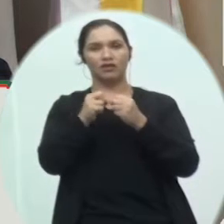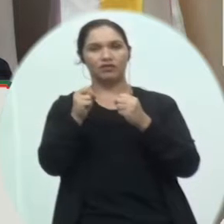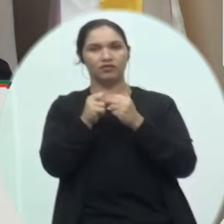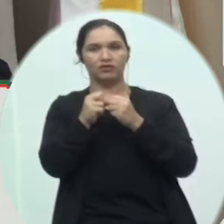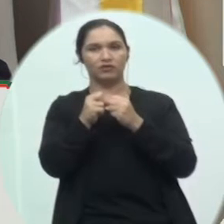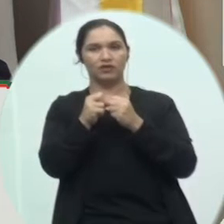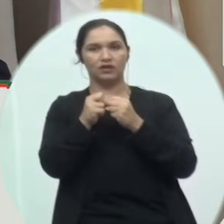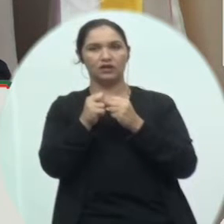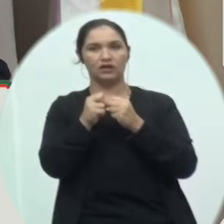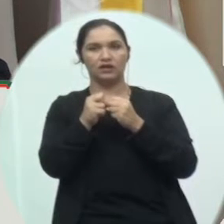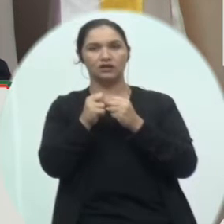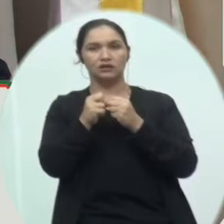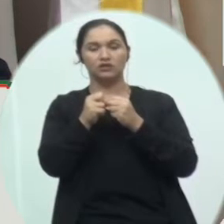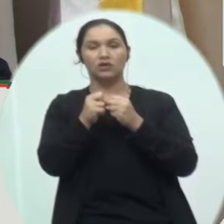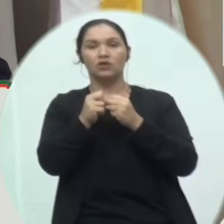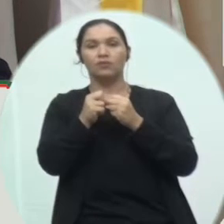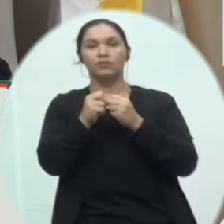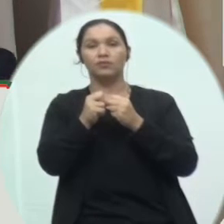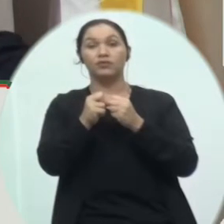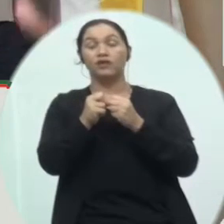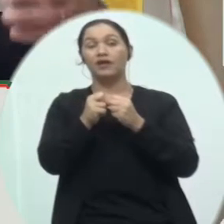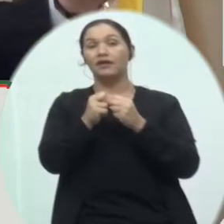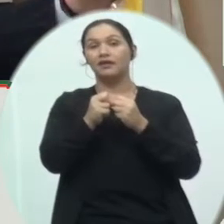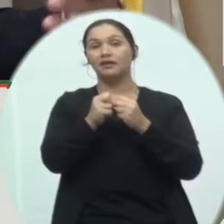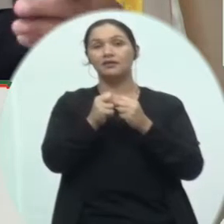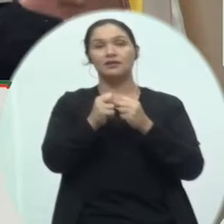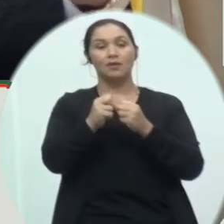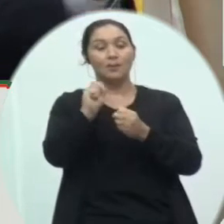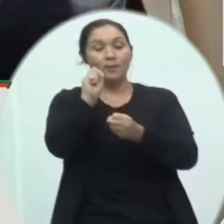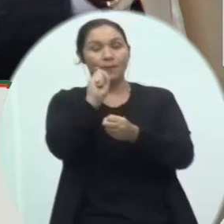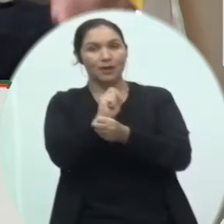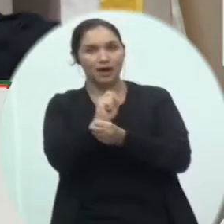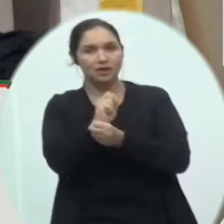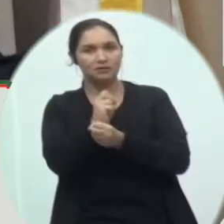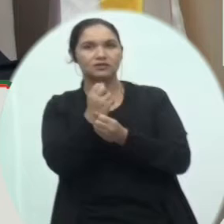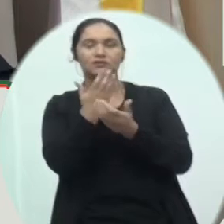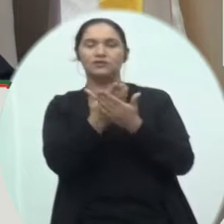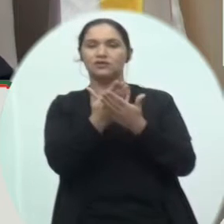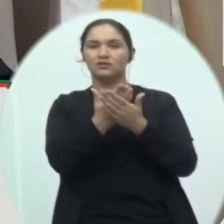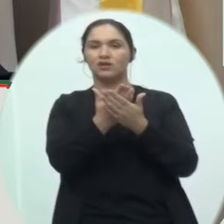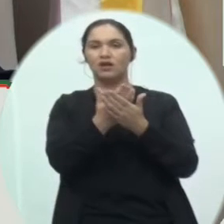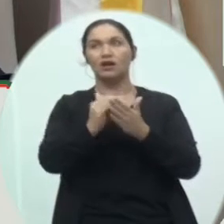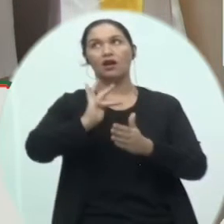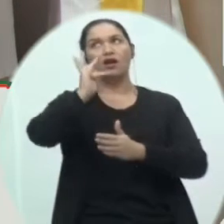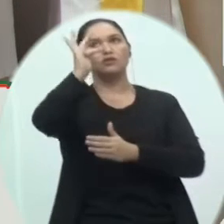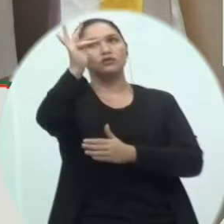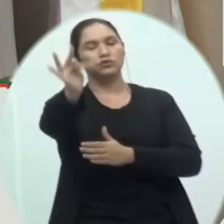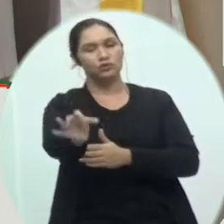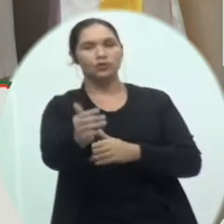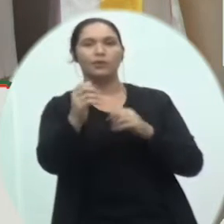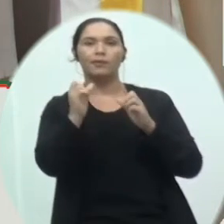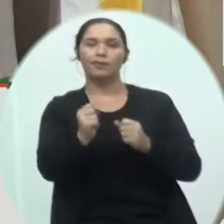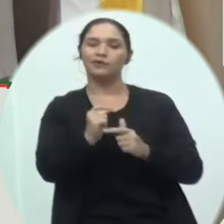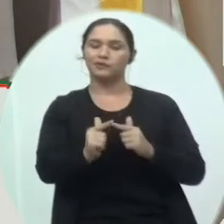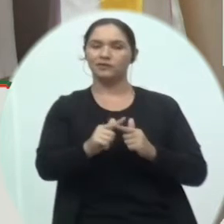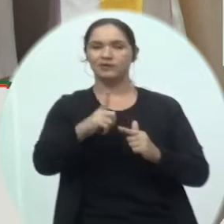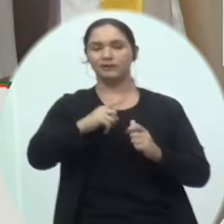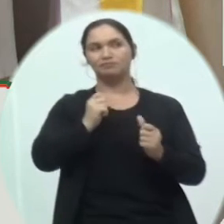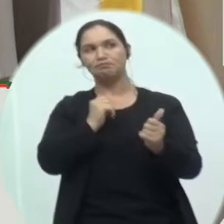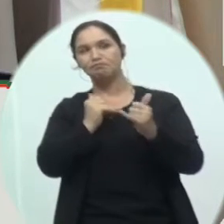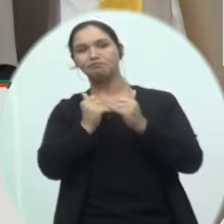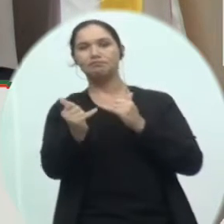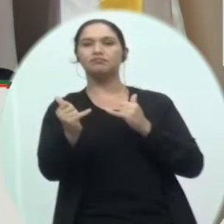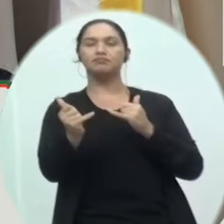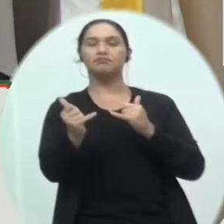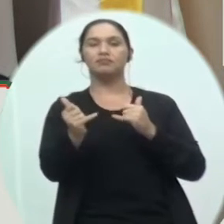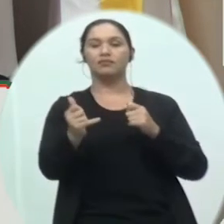ela reflete no futuro. Um exemplo, a reforma da prefeitura. A reforma da